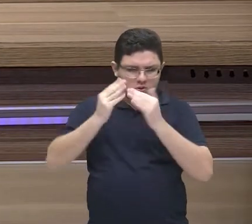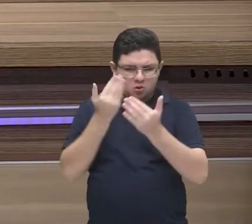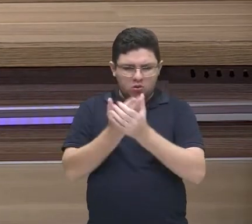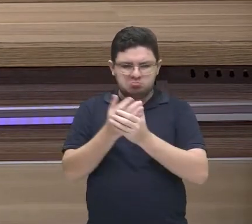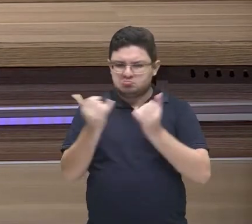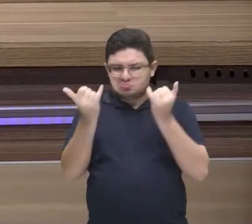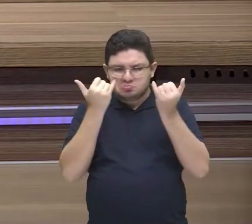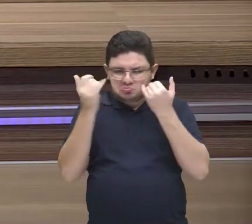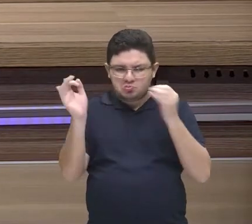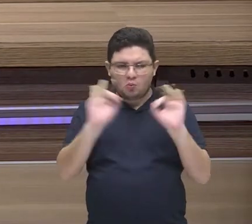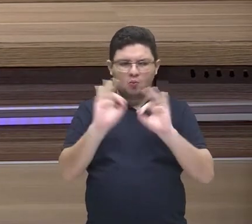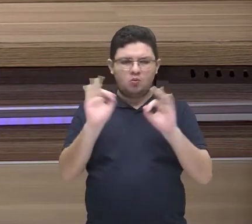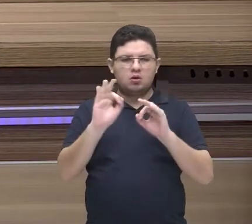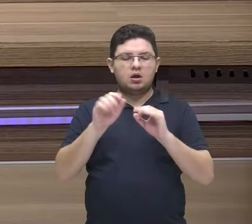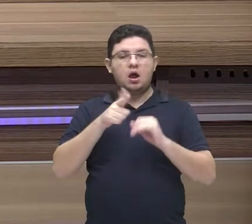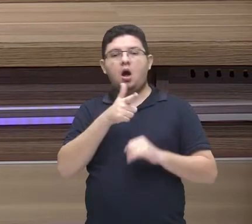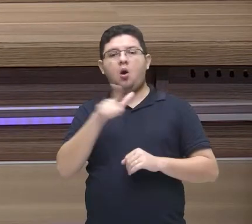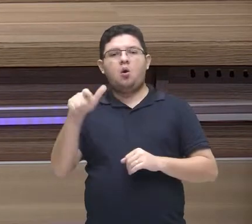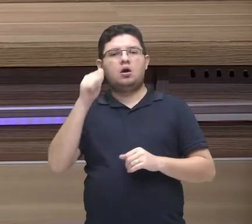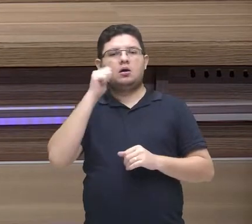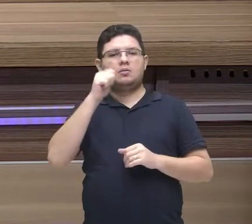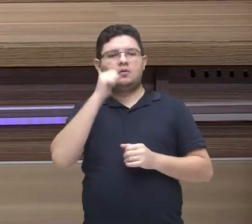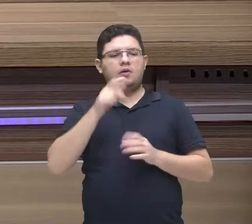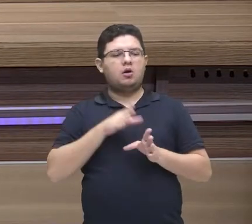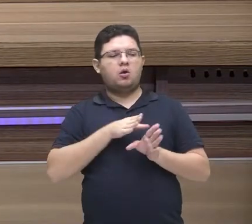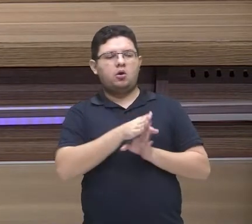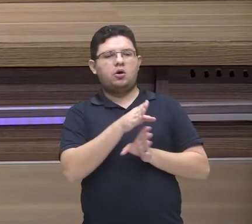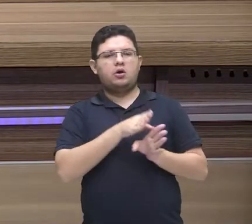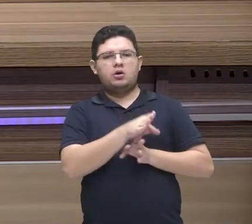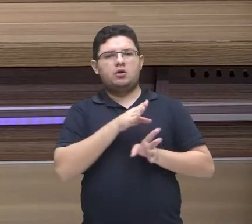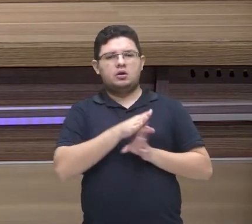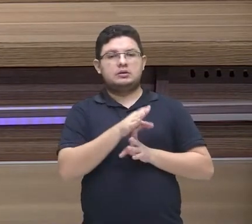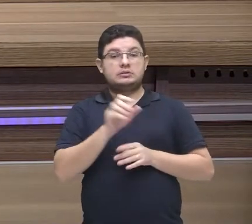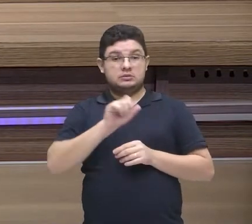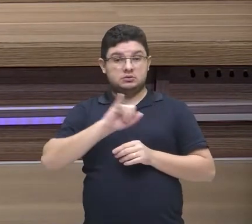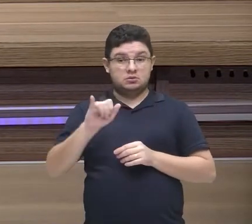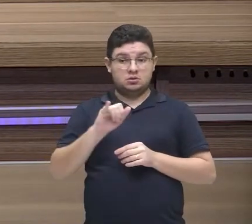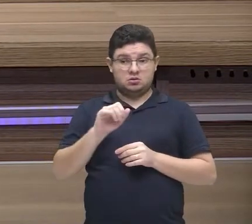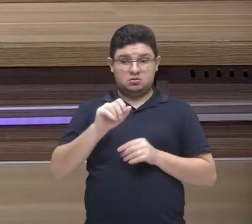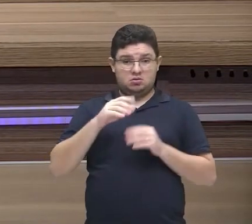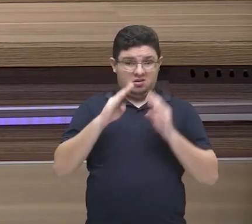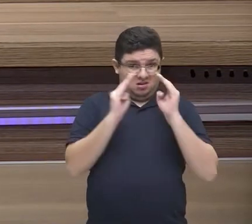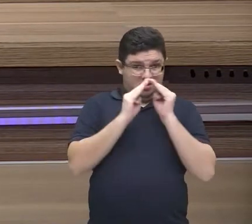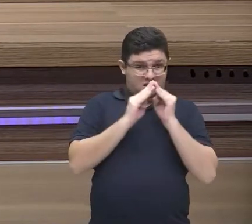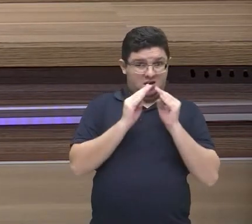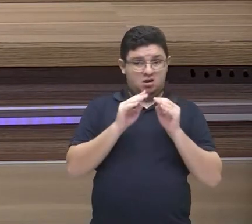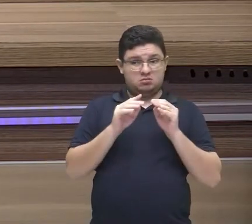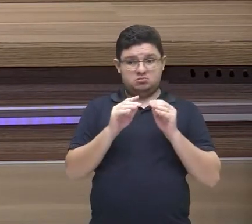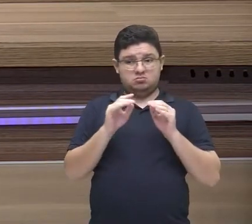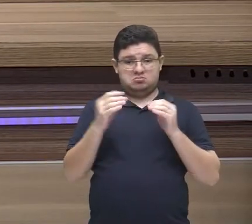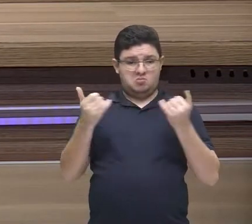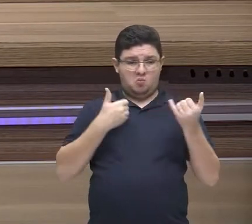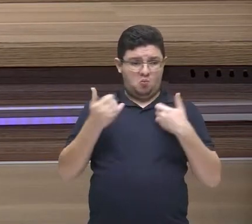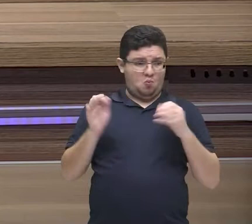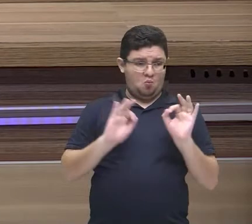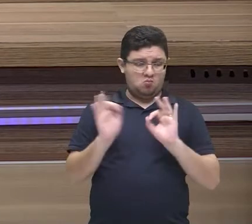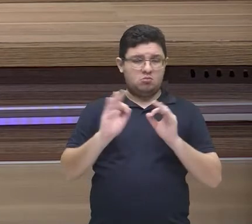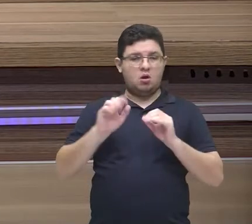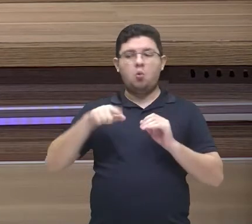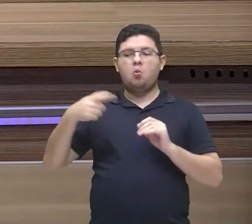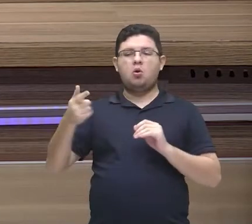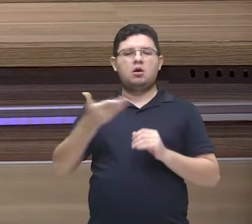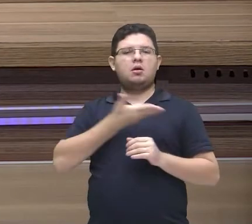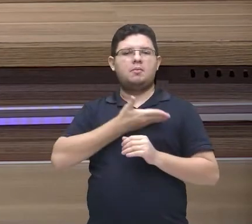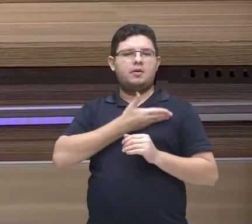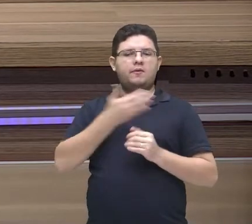que vai fazer. Quem vai dizer para ela, se não houver em casa a informação, é a colega, que já passou pelo problema. Então,